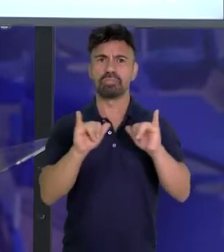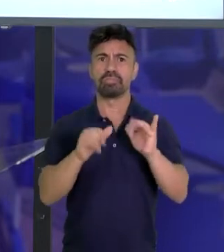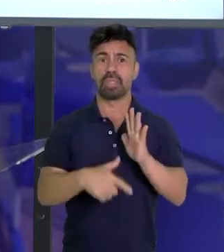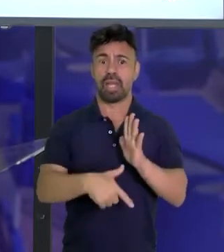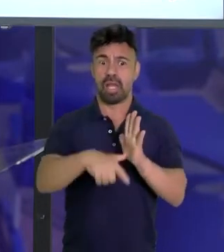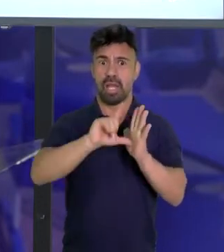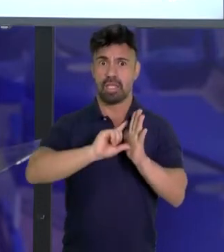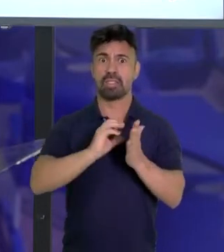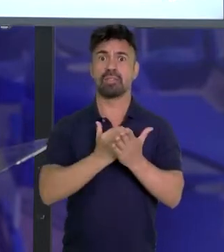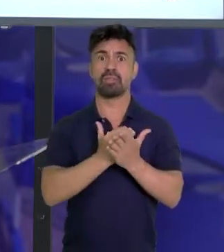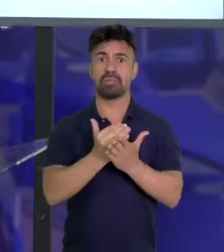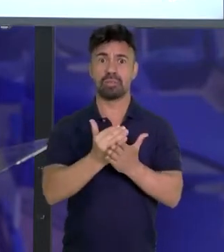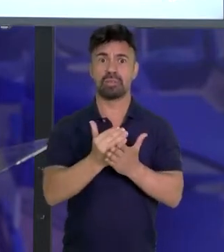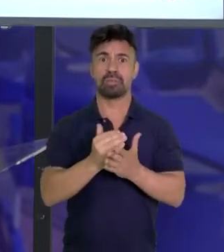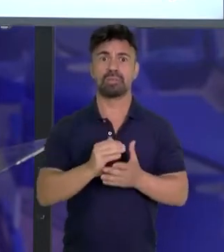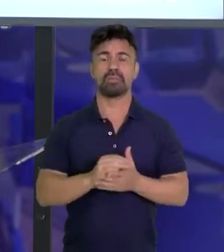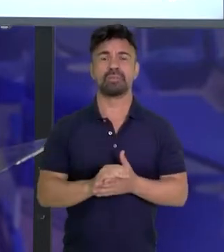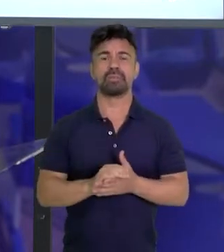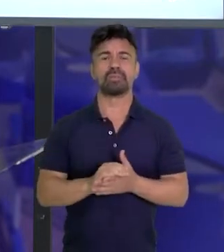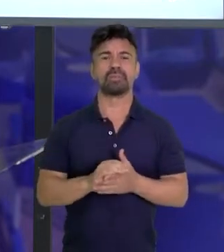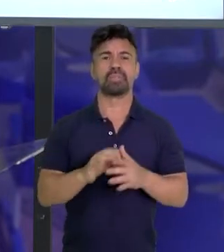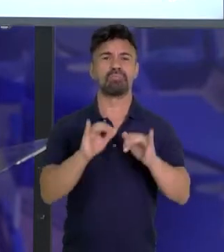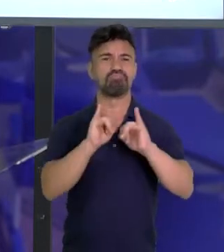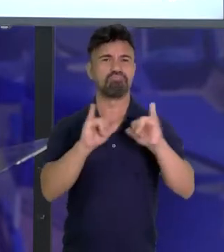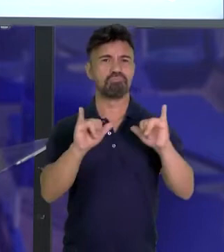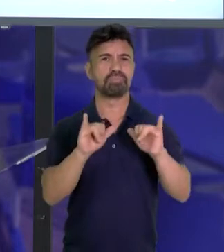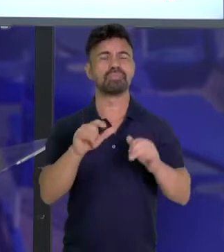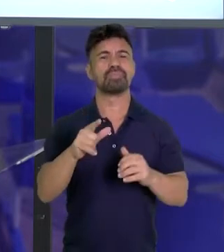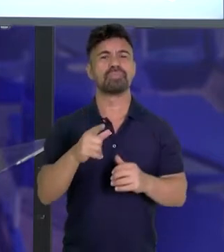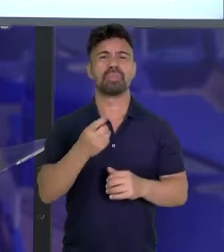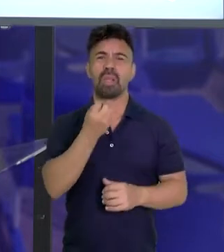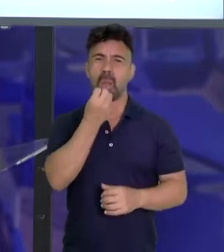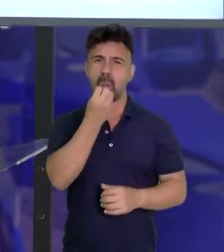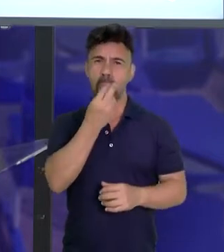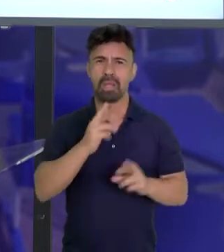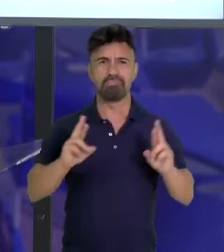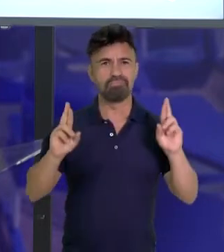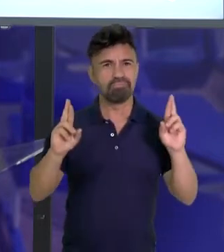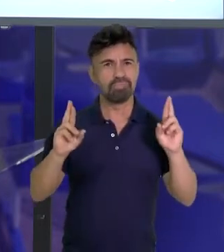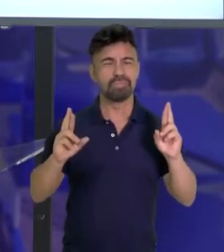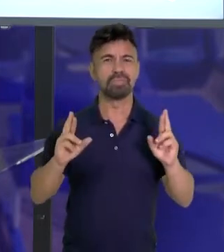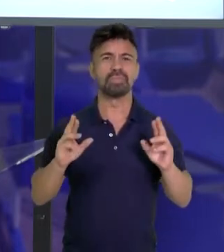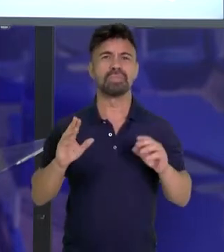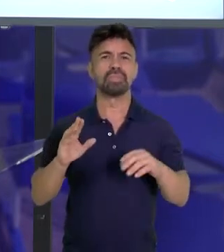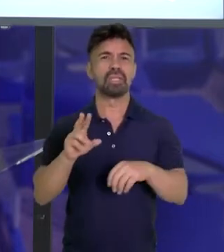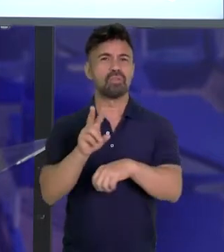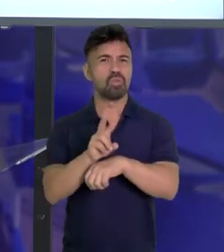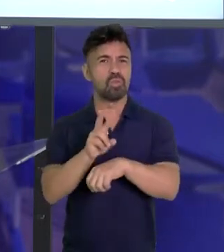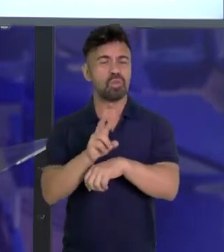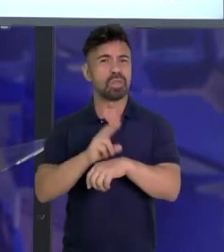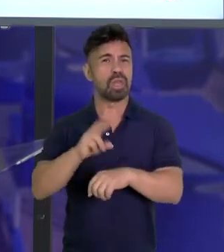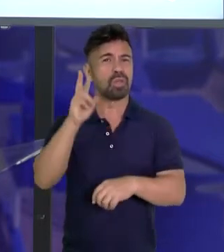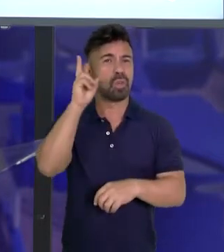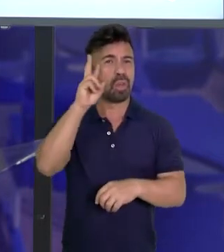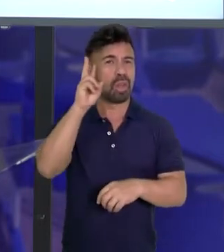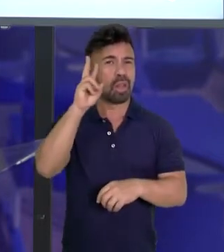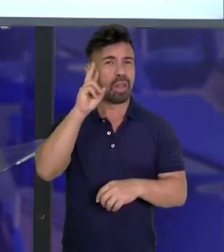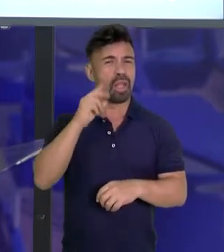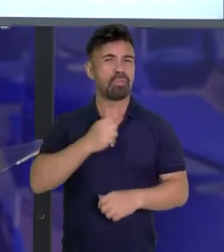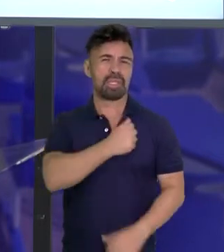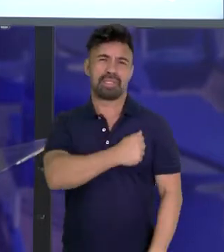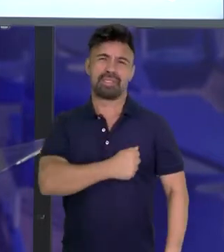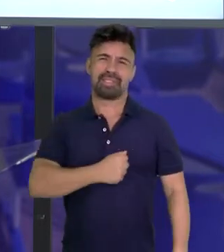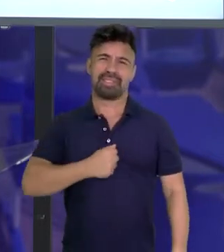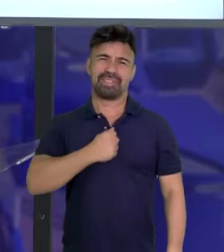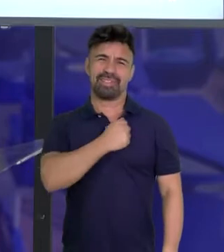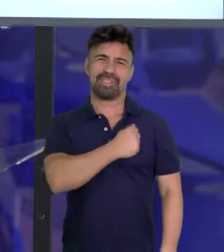antes da gente começar a nossa aula, eu só queria dizer que eu espero que vocês estejam bem, se cuidando e que vocês se lembrem do quanto a gente está com saudade de